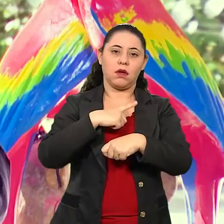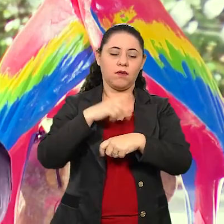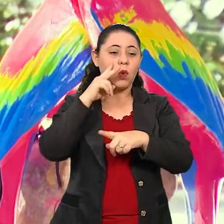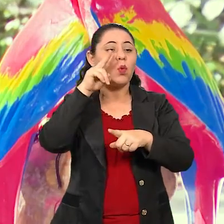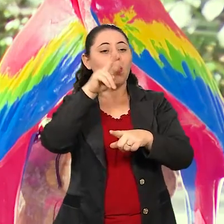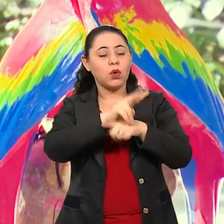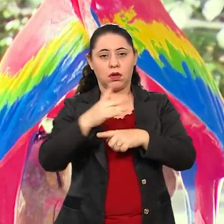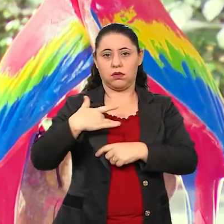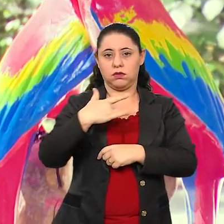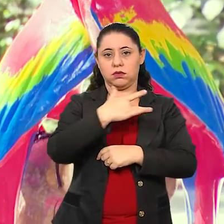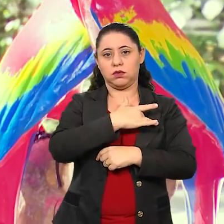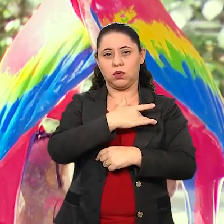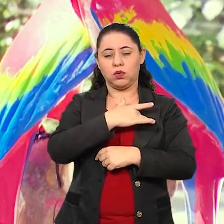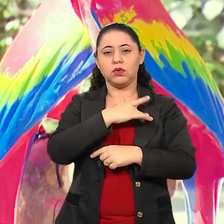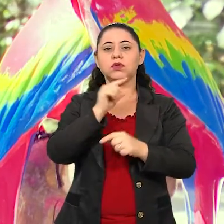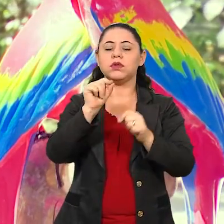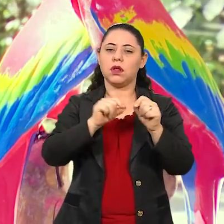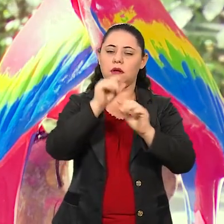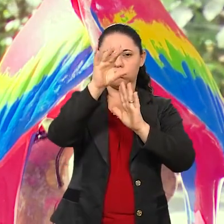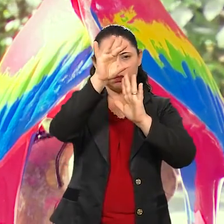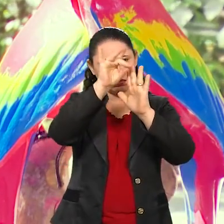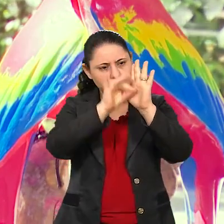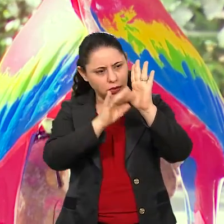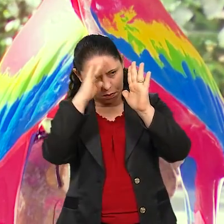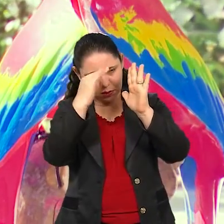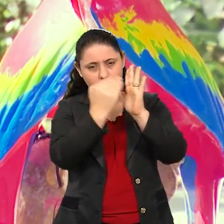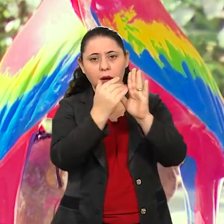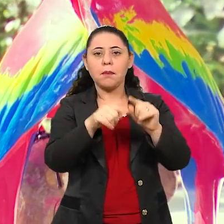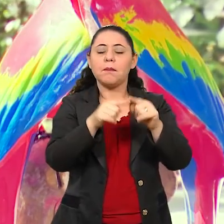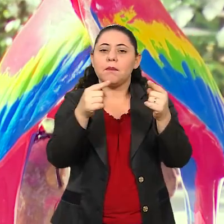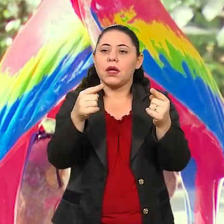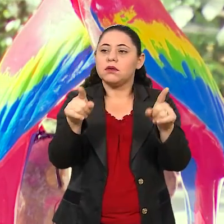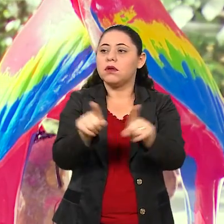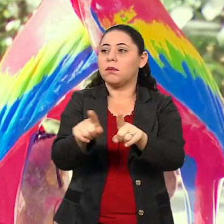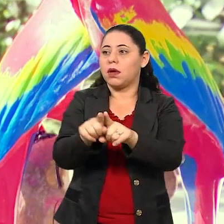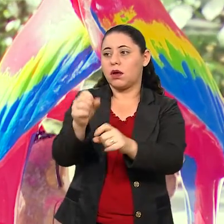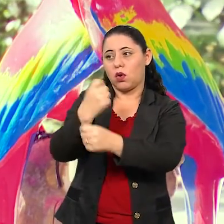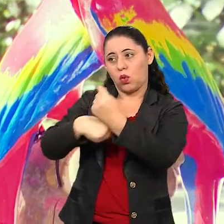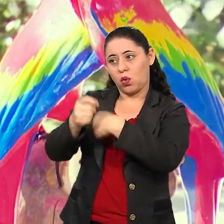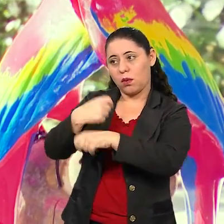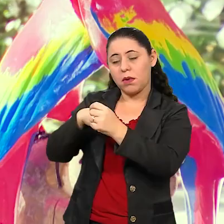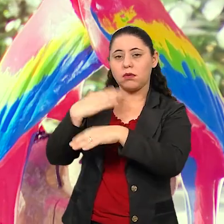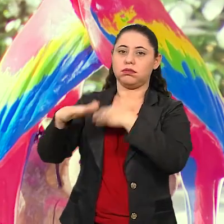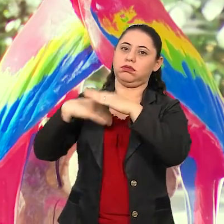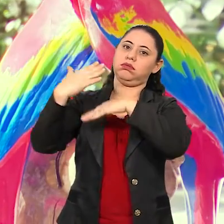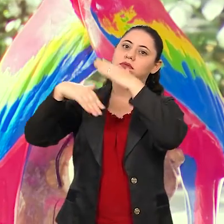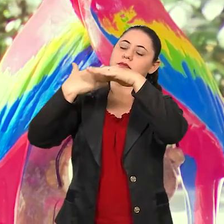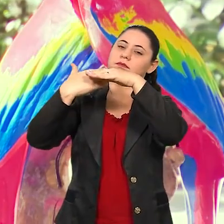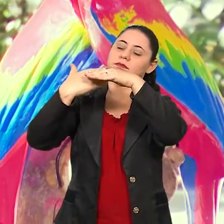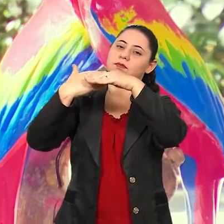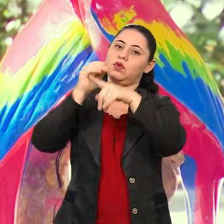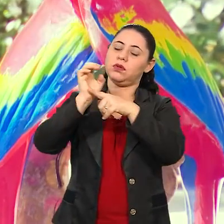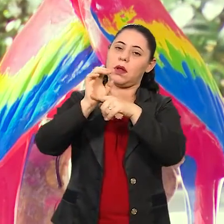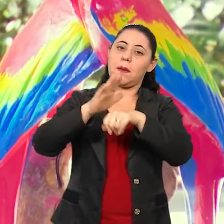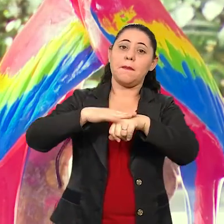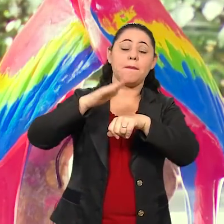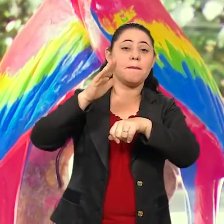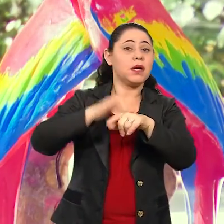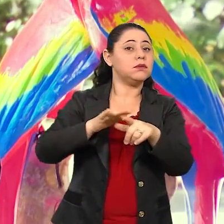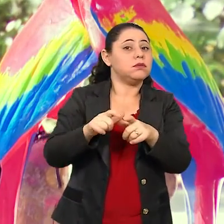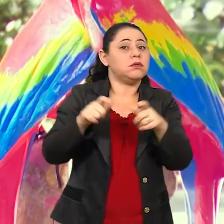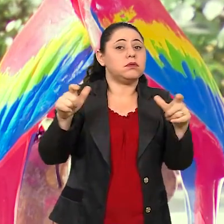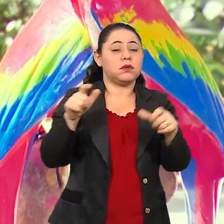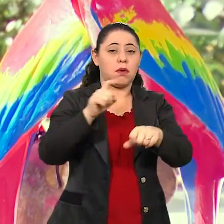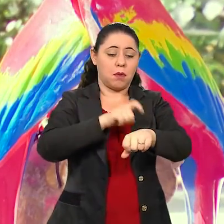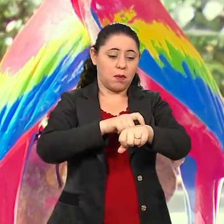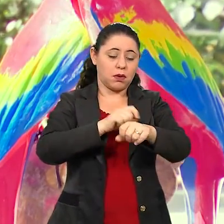Protocolos de sanidade que nortearam as ações na área econômica qual o resultado disso o estado que